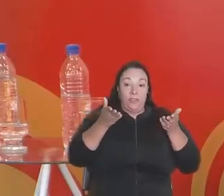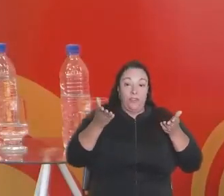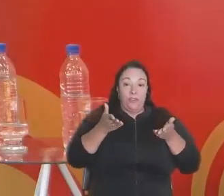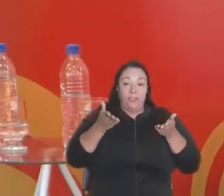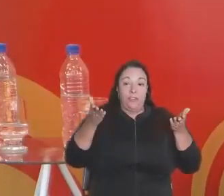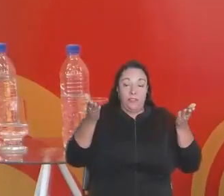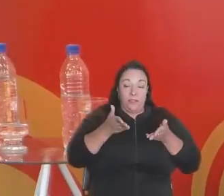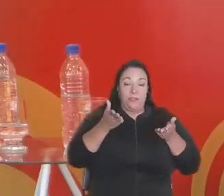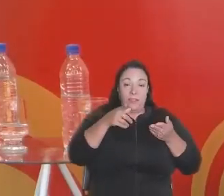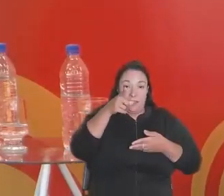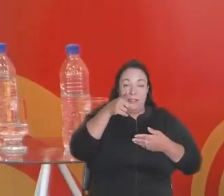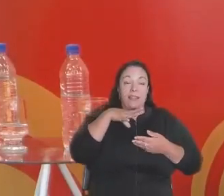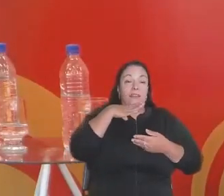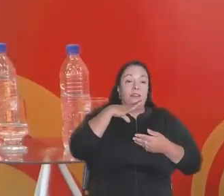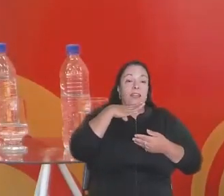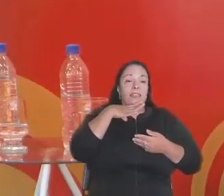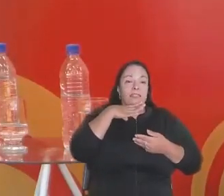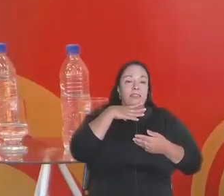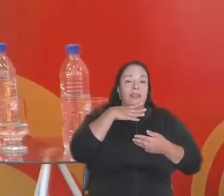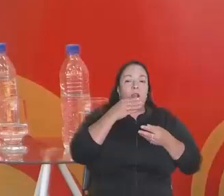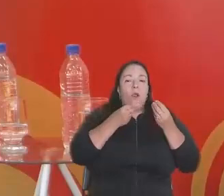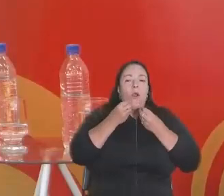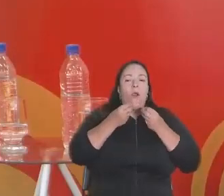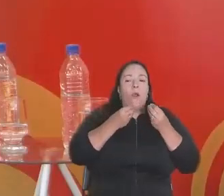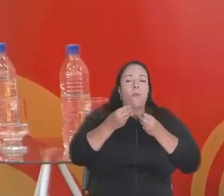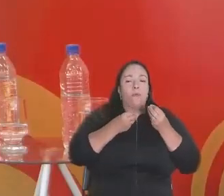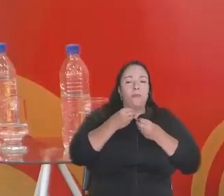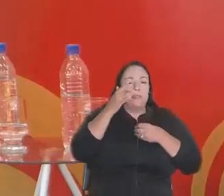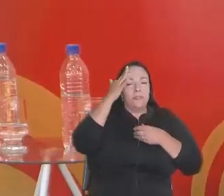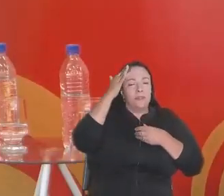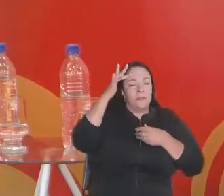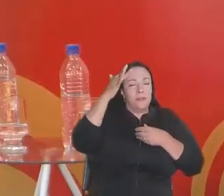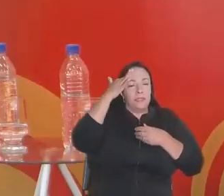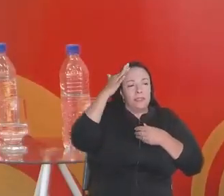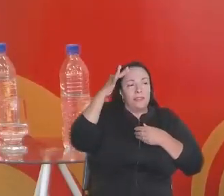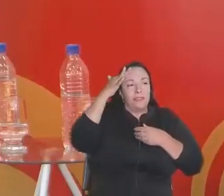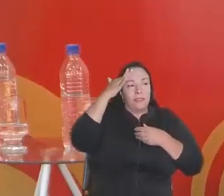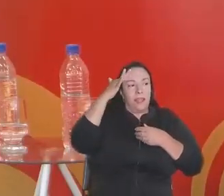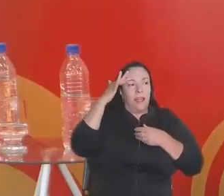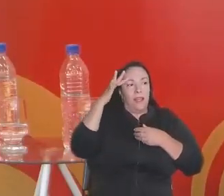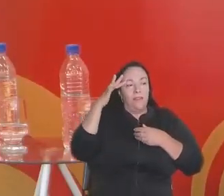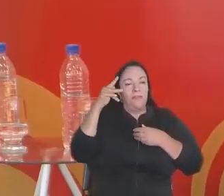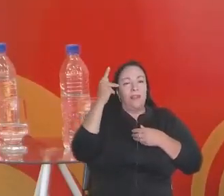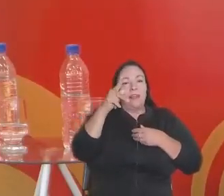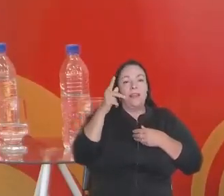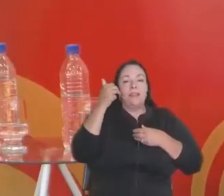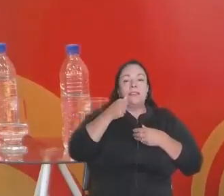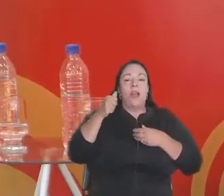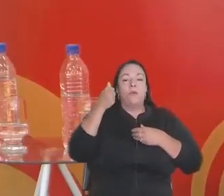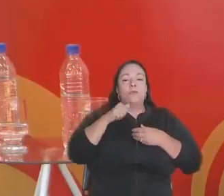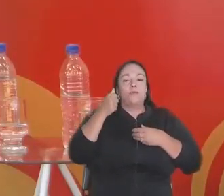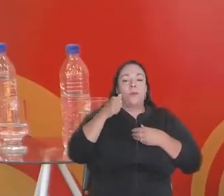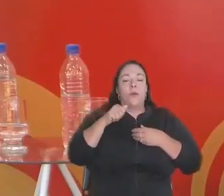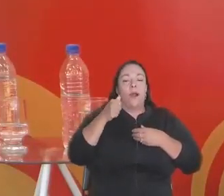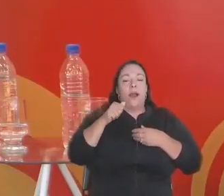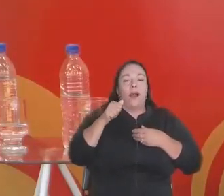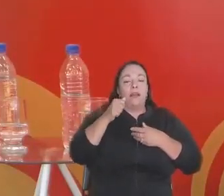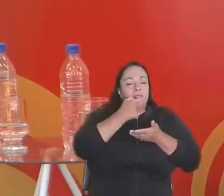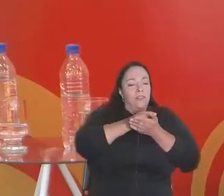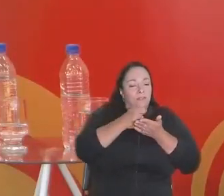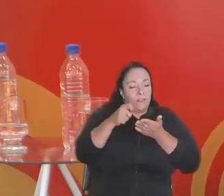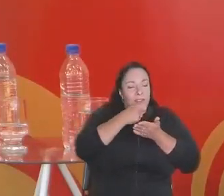Hoje. Como você o imaginava? Como você imaginava que era esse autor? E que você foi